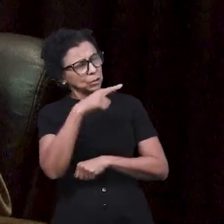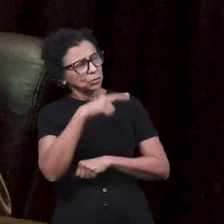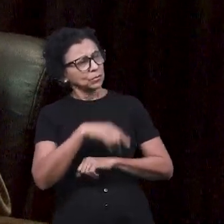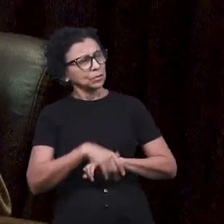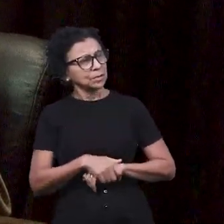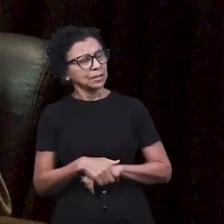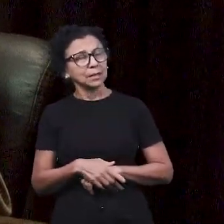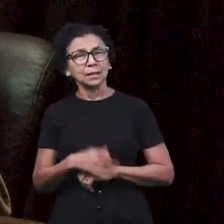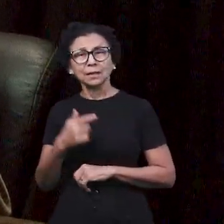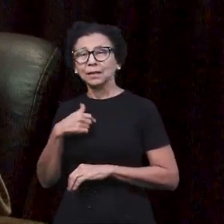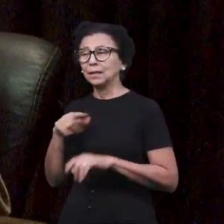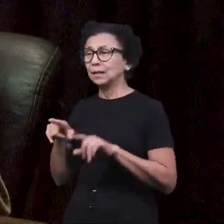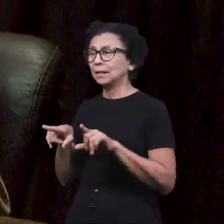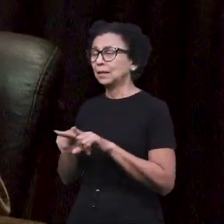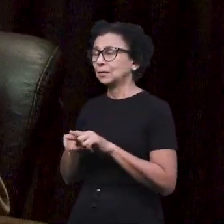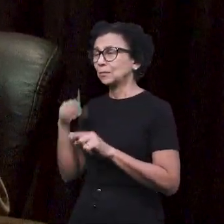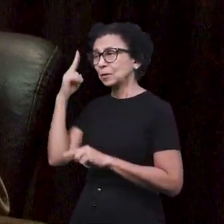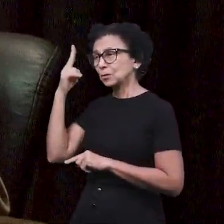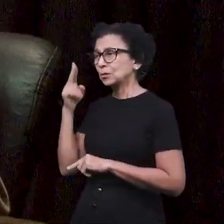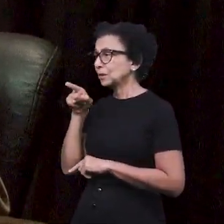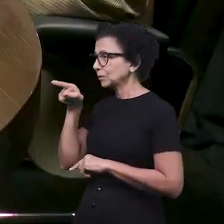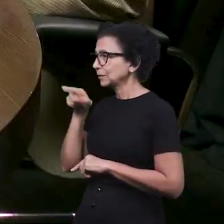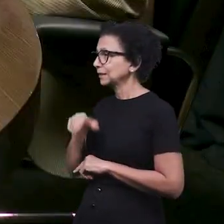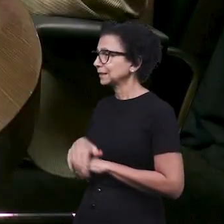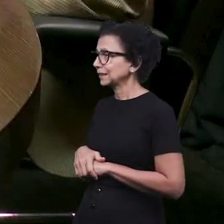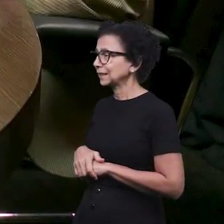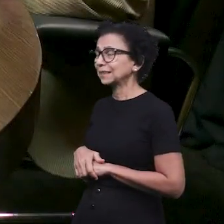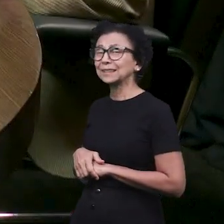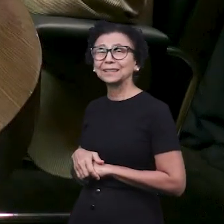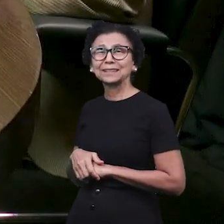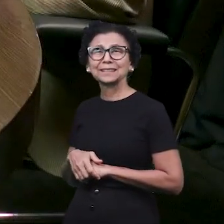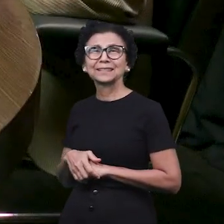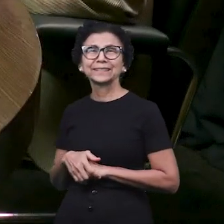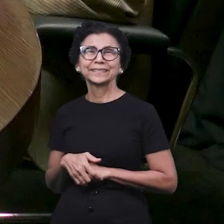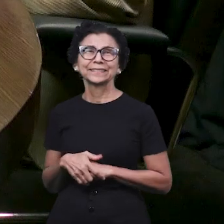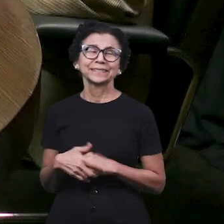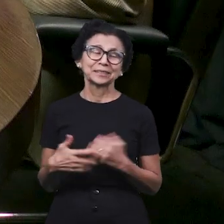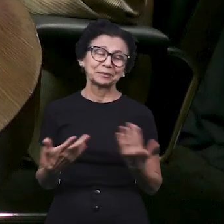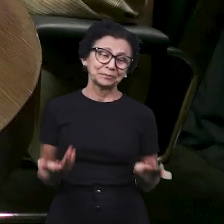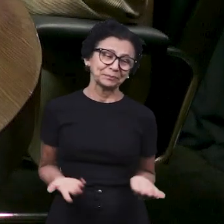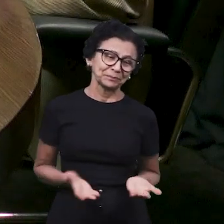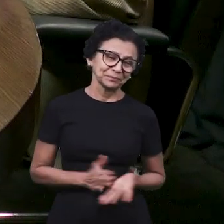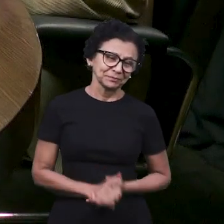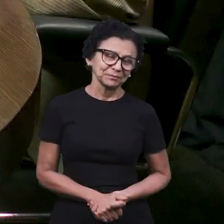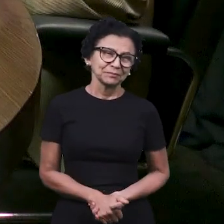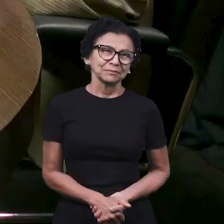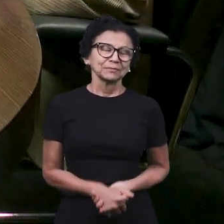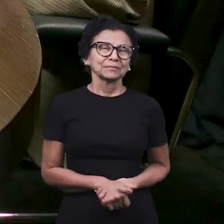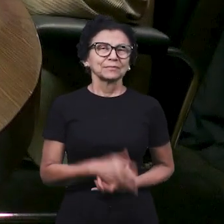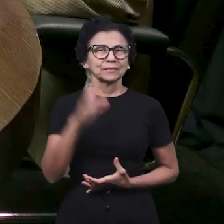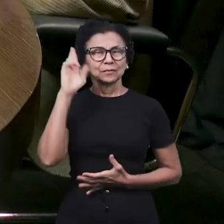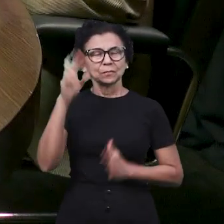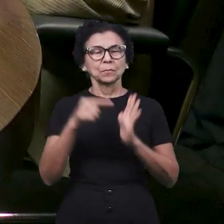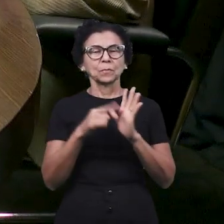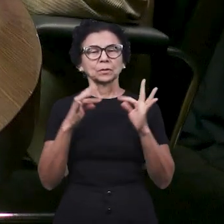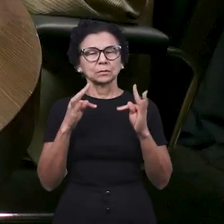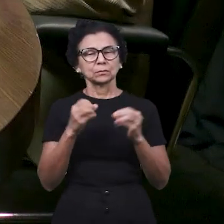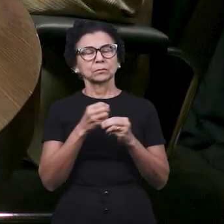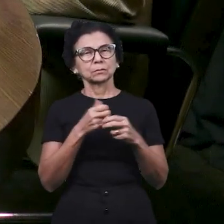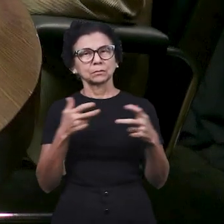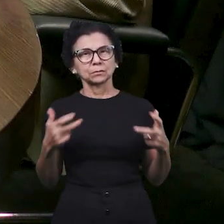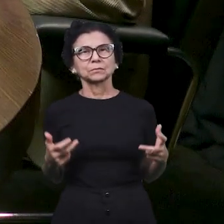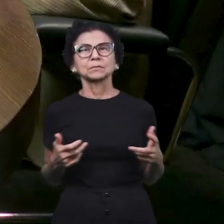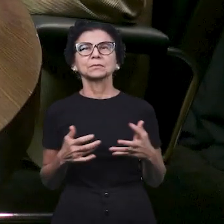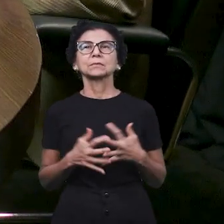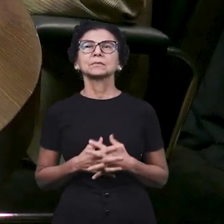"Não, eu estava olhando para você porque essa noite eu sonhei com você". Glória a Deus. Não precisa falar o resto da história, né. O Senhor, ele direciona É, todas as então